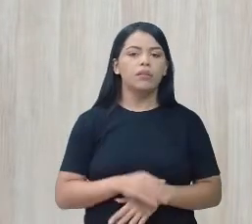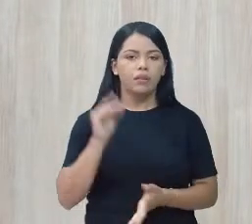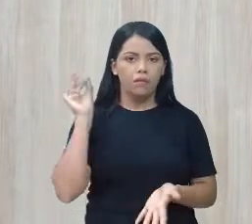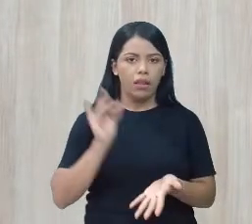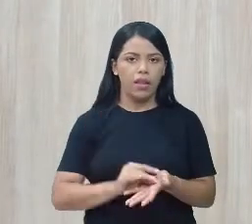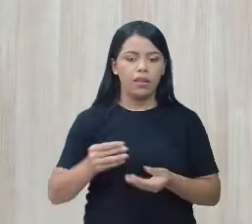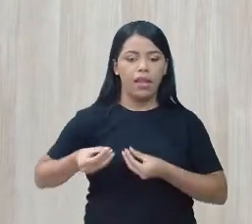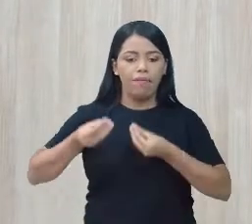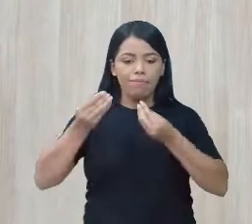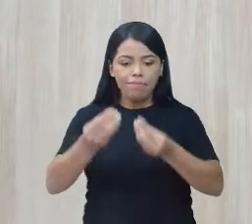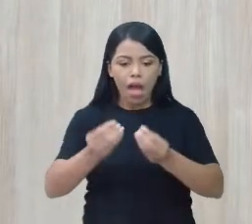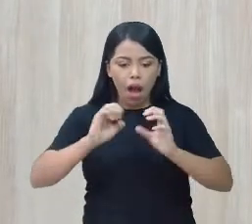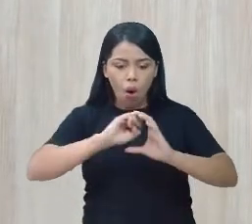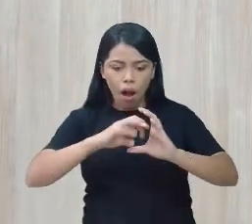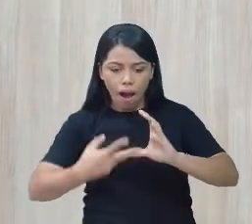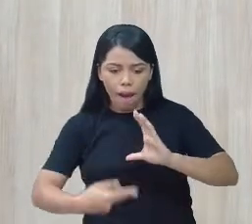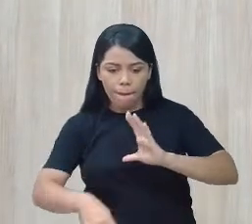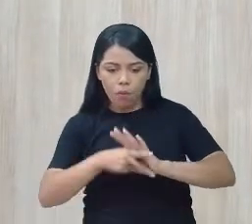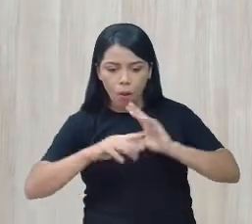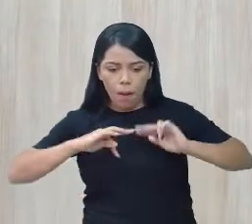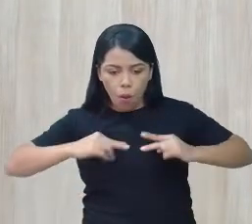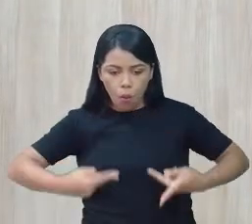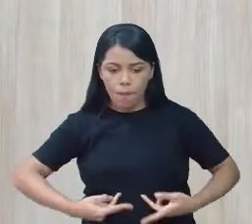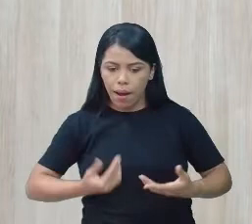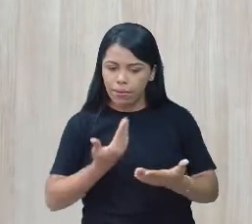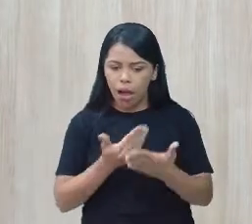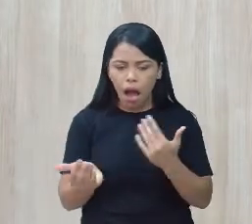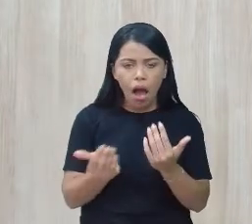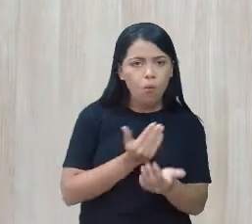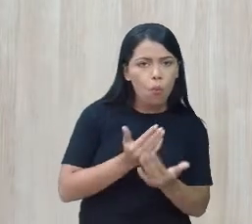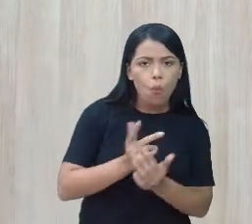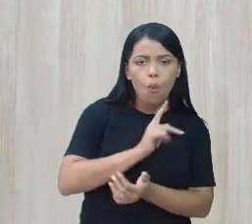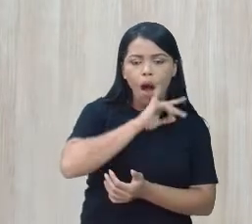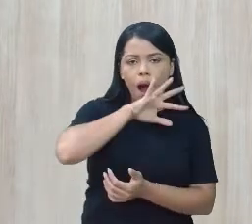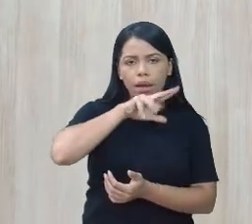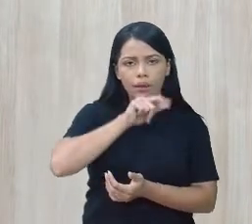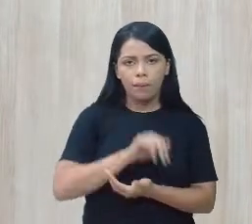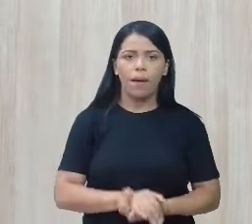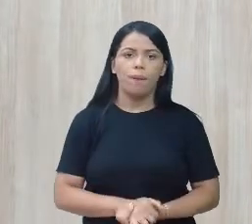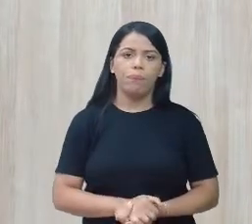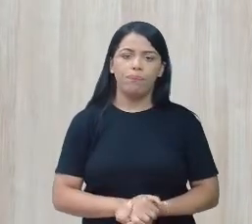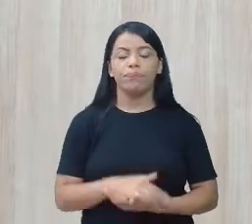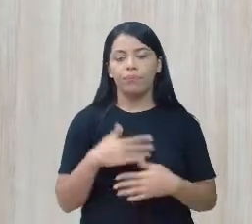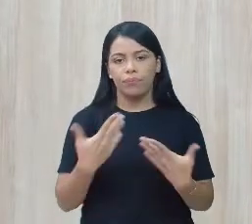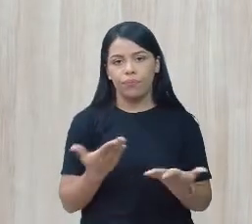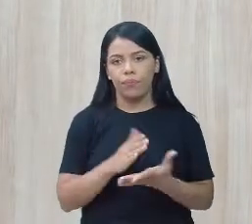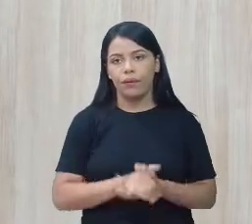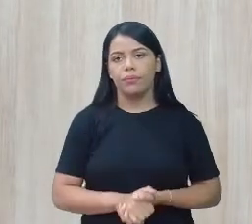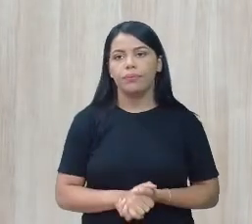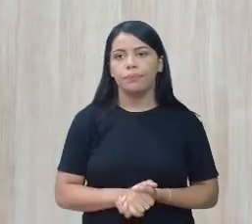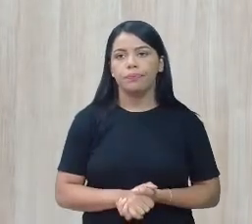uma característica humana a um animal que não a possui, tá certo?